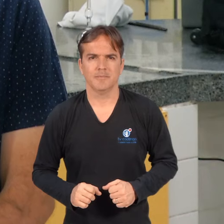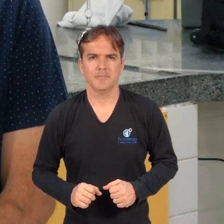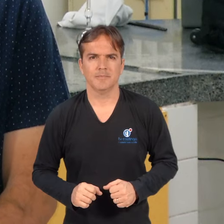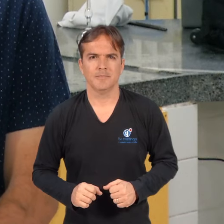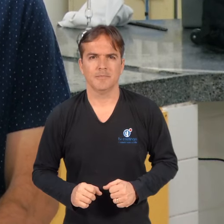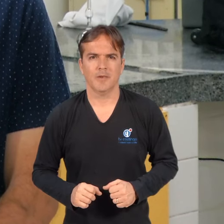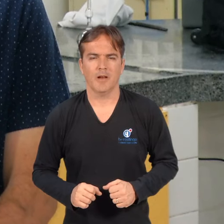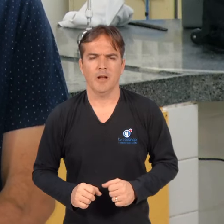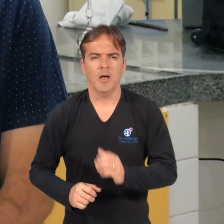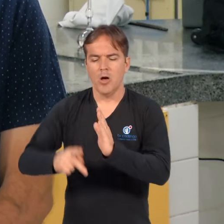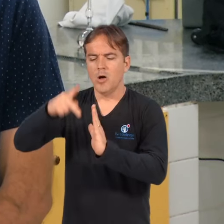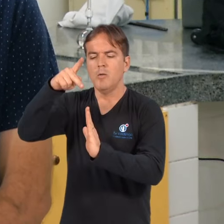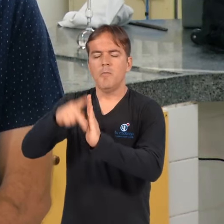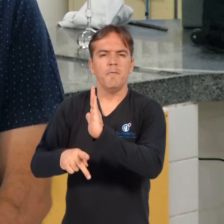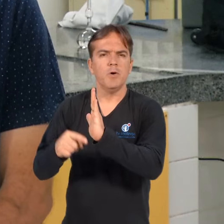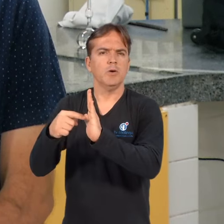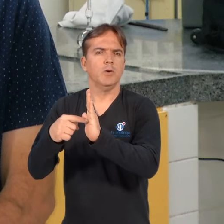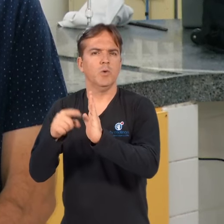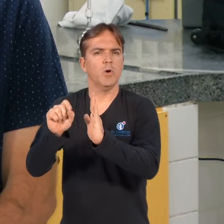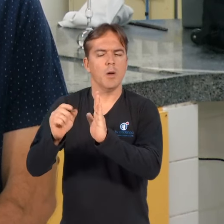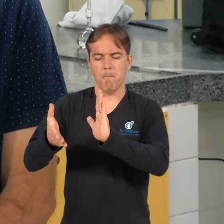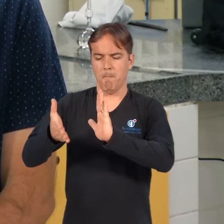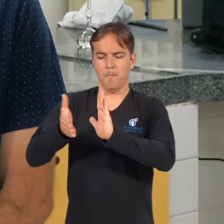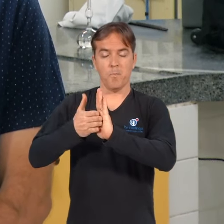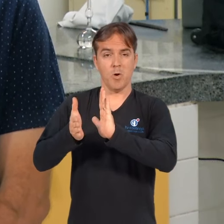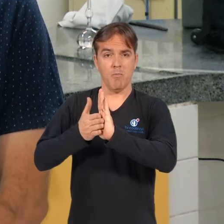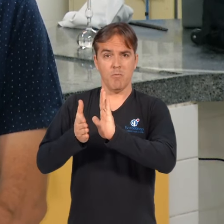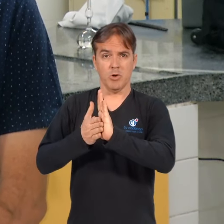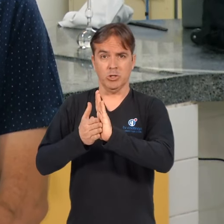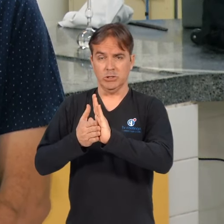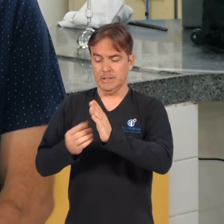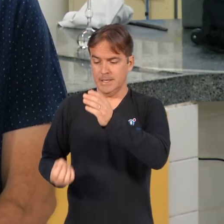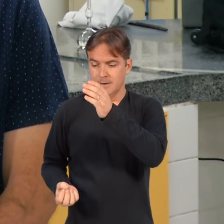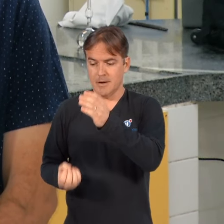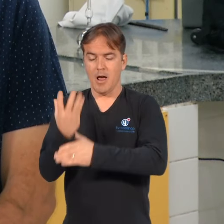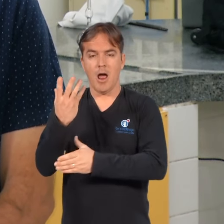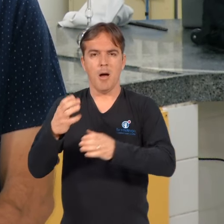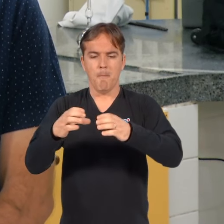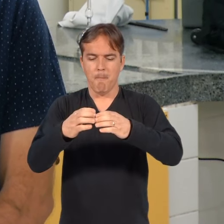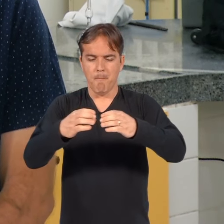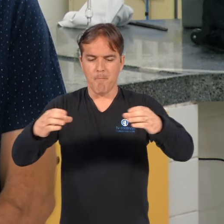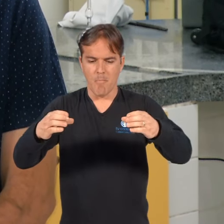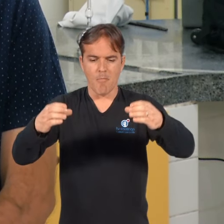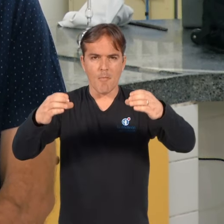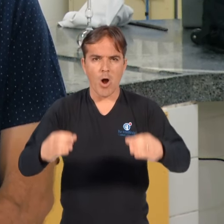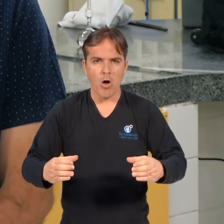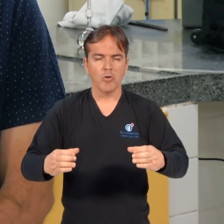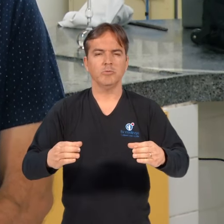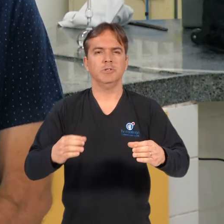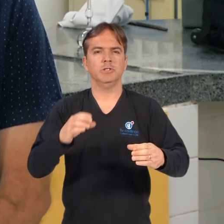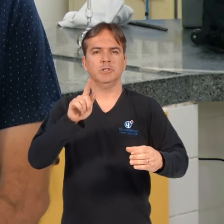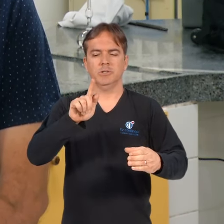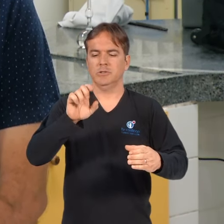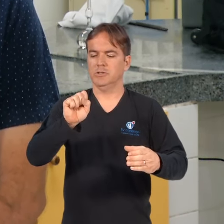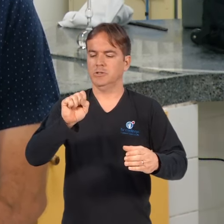O projeto surgiu com a proposta de desenvolvimento de um novo modelo de bloco de gesso